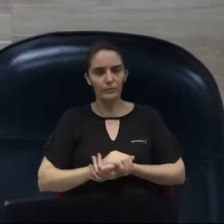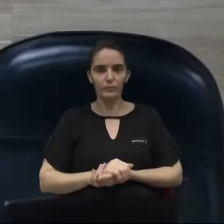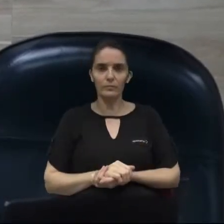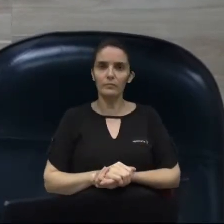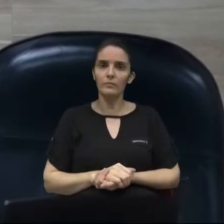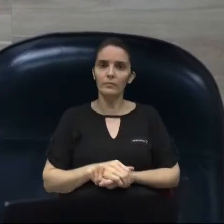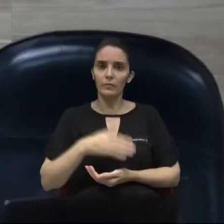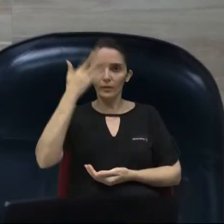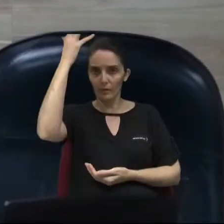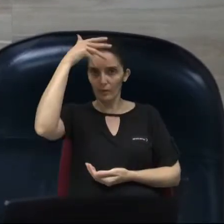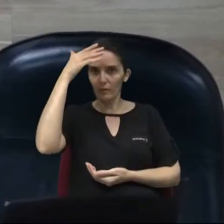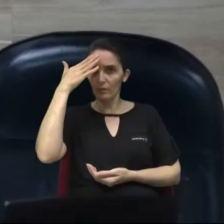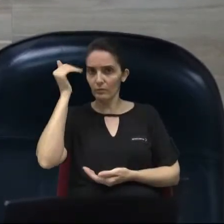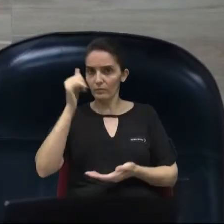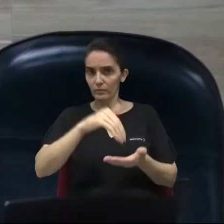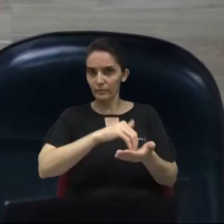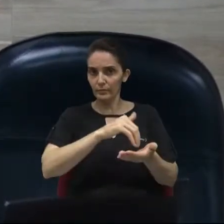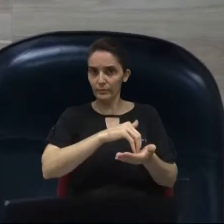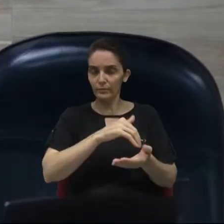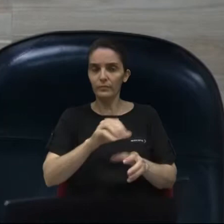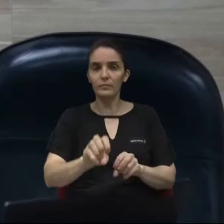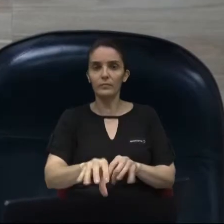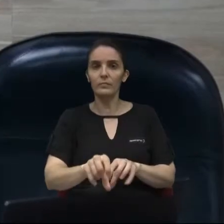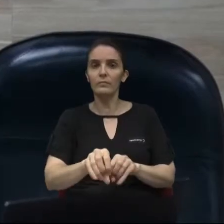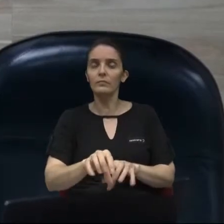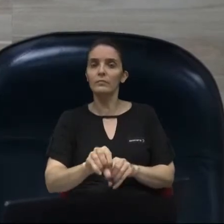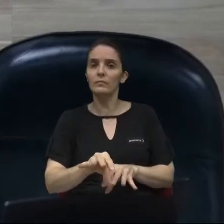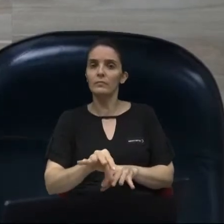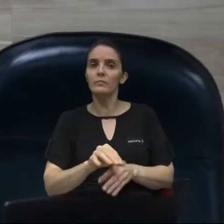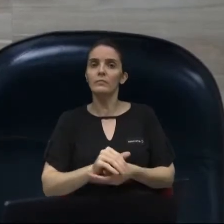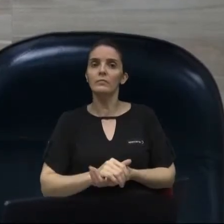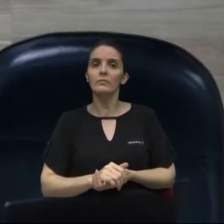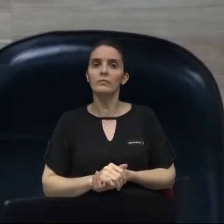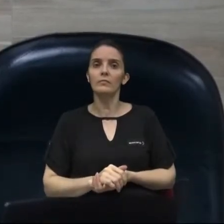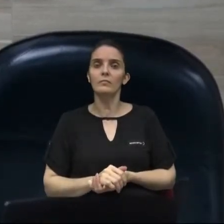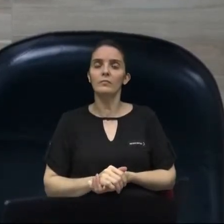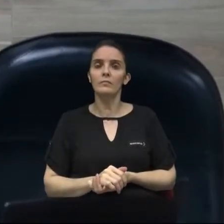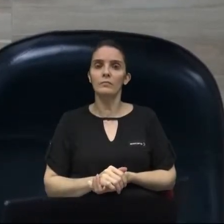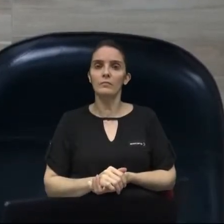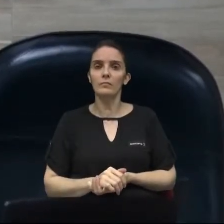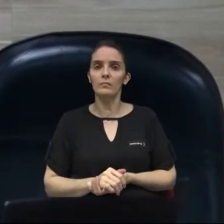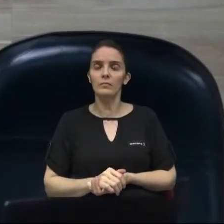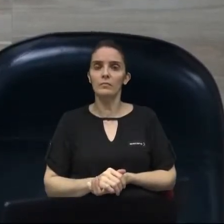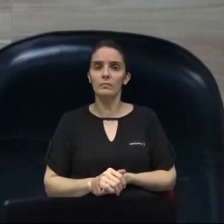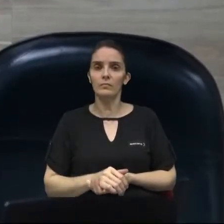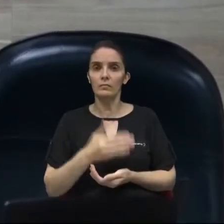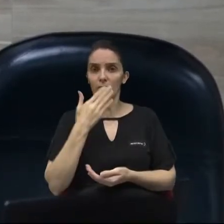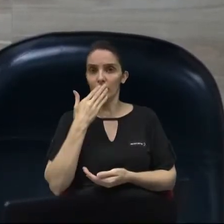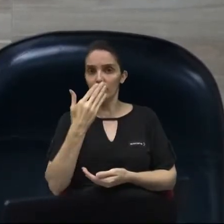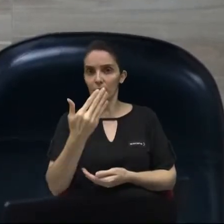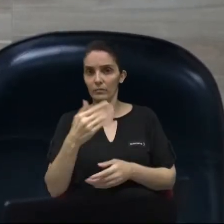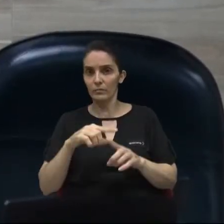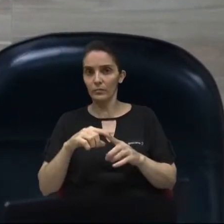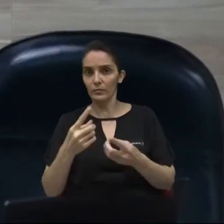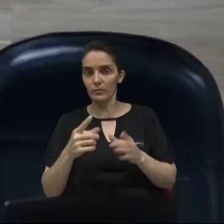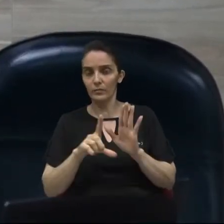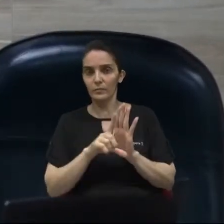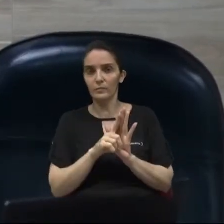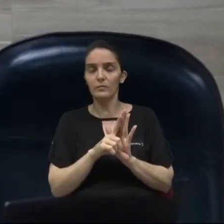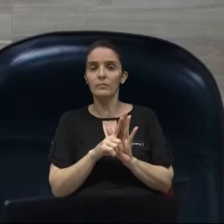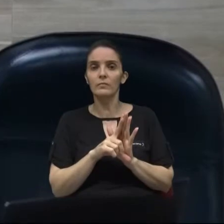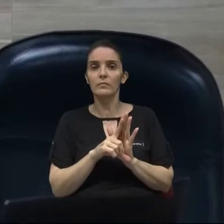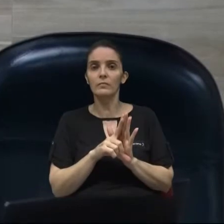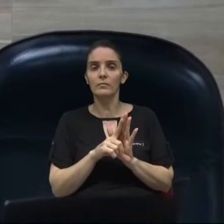Sei que a Secretaria da Educação do município pede, mas, infelizmente, por lei,